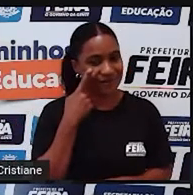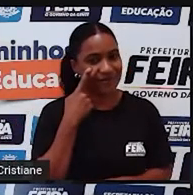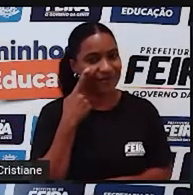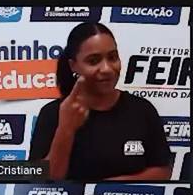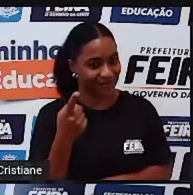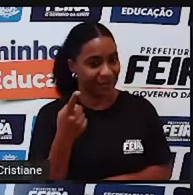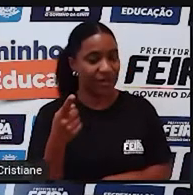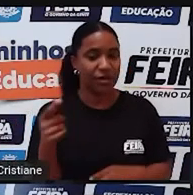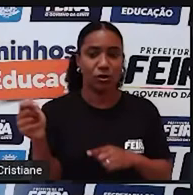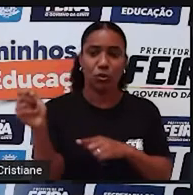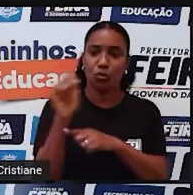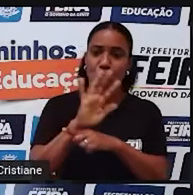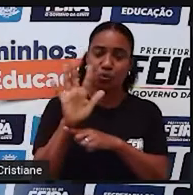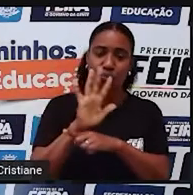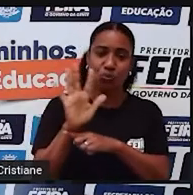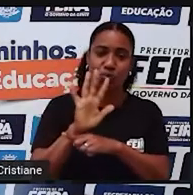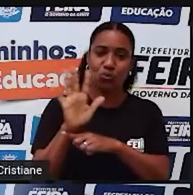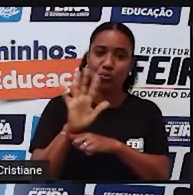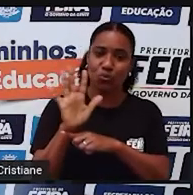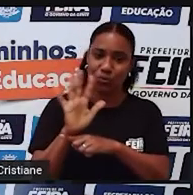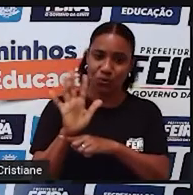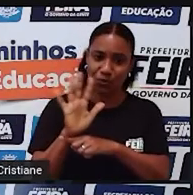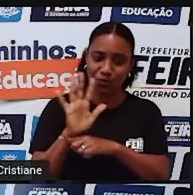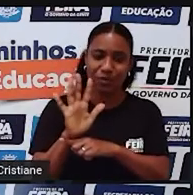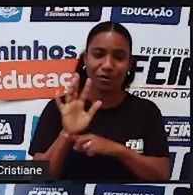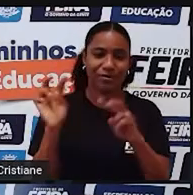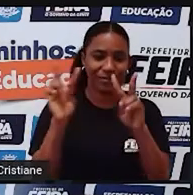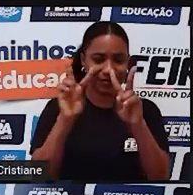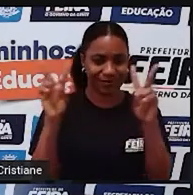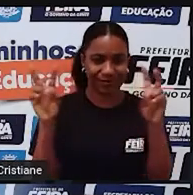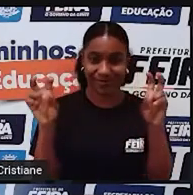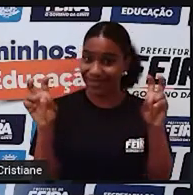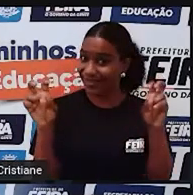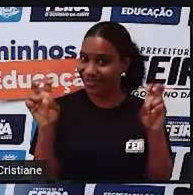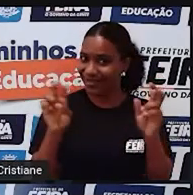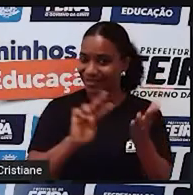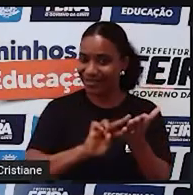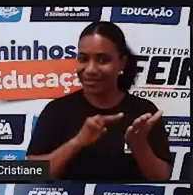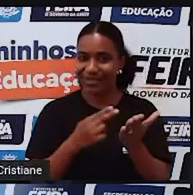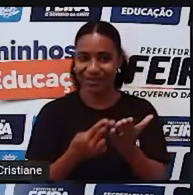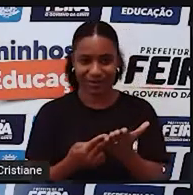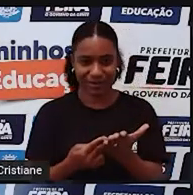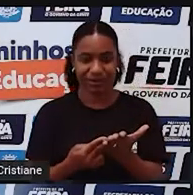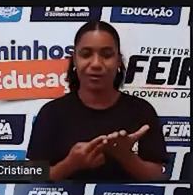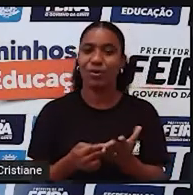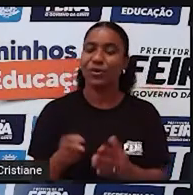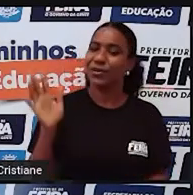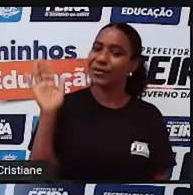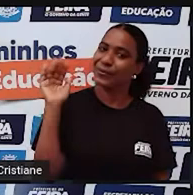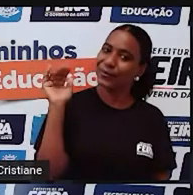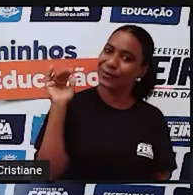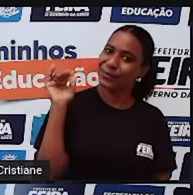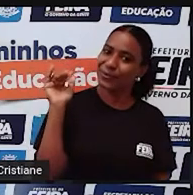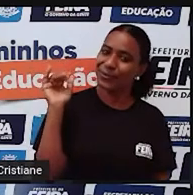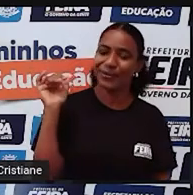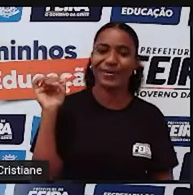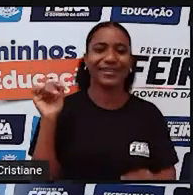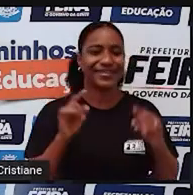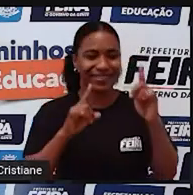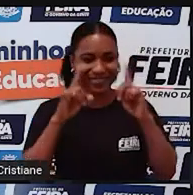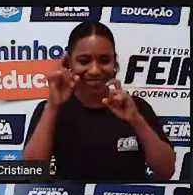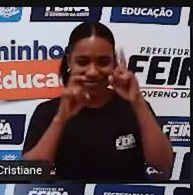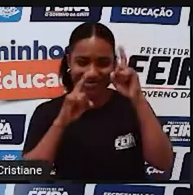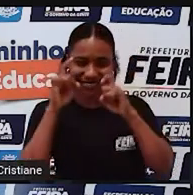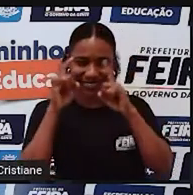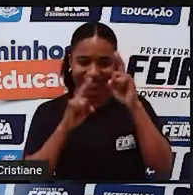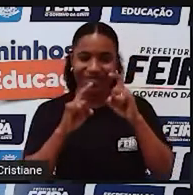a um vídeo intitulado Greet and Leave It Take. Então, saudações, né? Expressões de cumprimento e